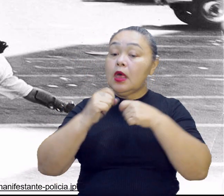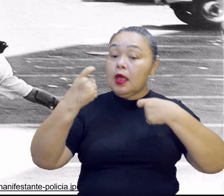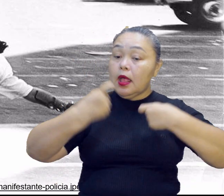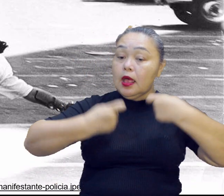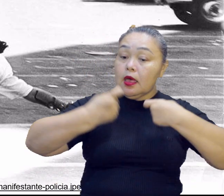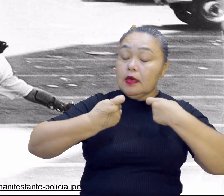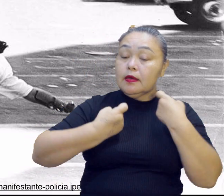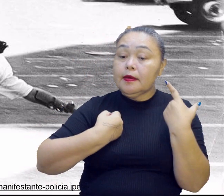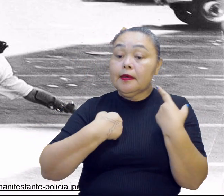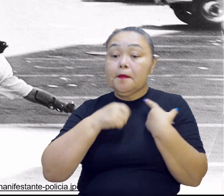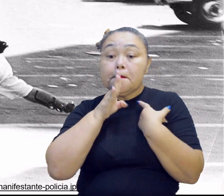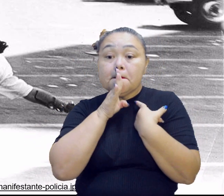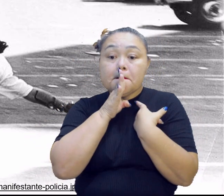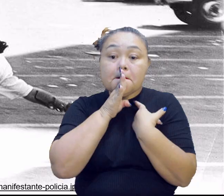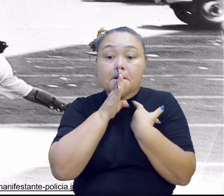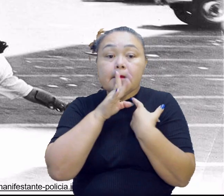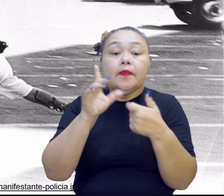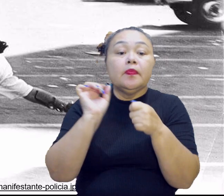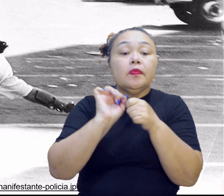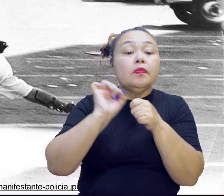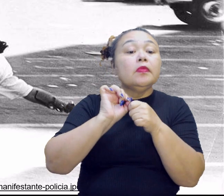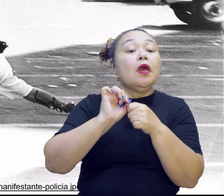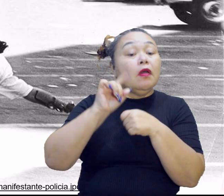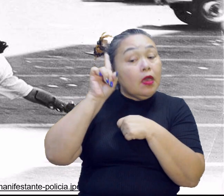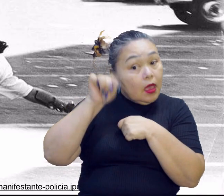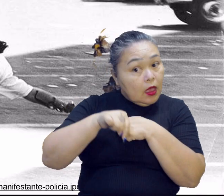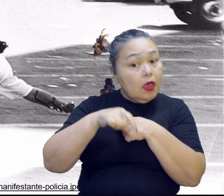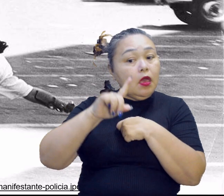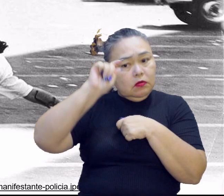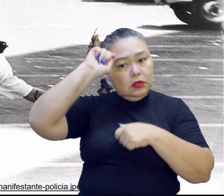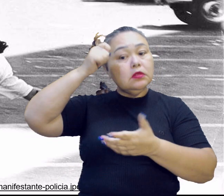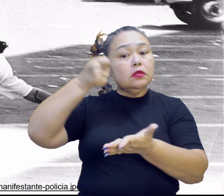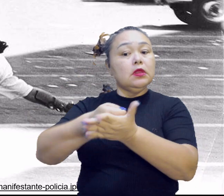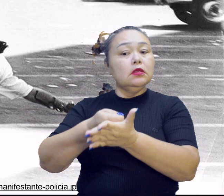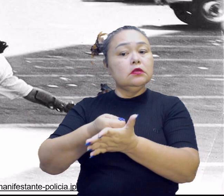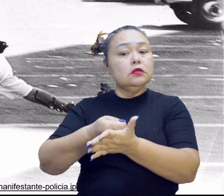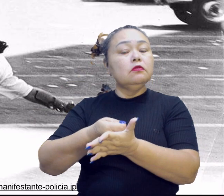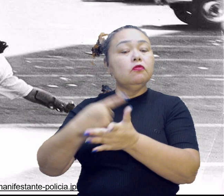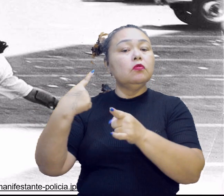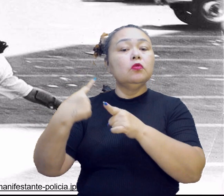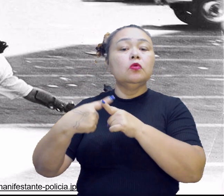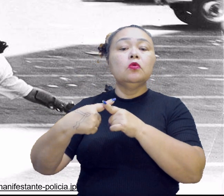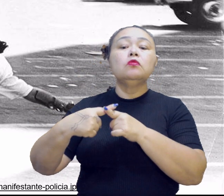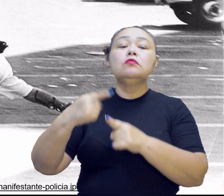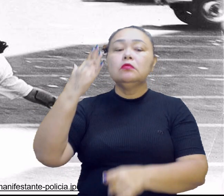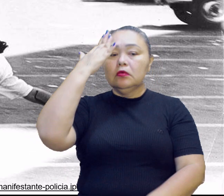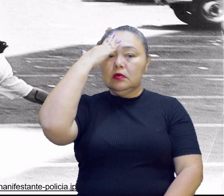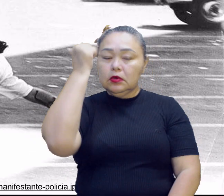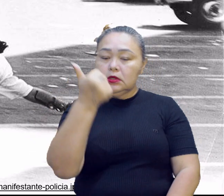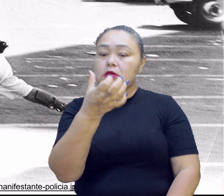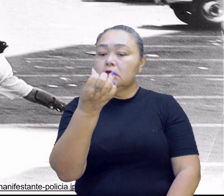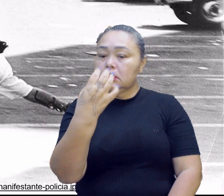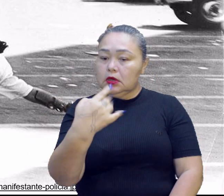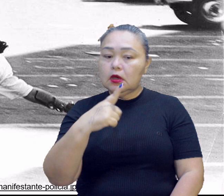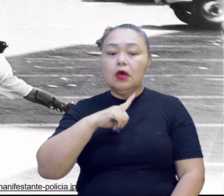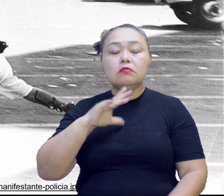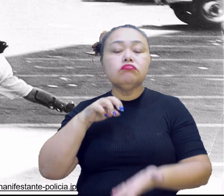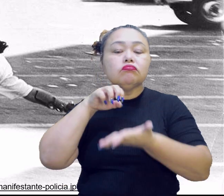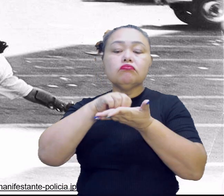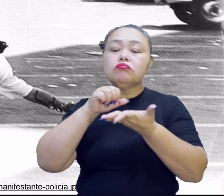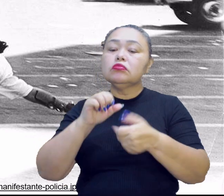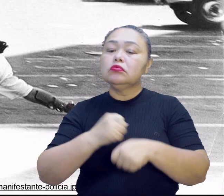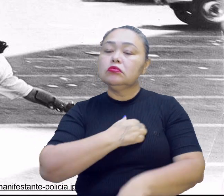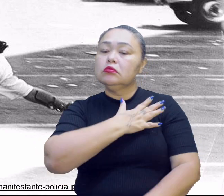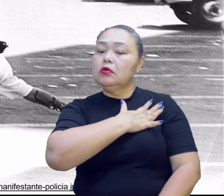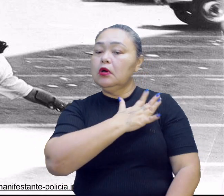fator decisivo. Vocês aprenderam que o golpe de 1964, que vai instaurar a